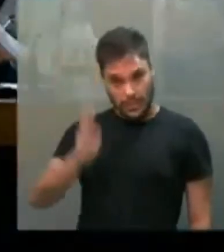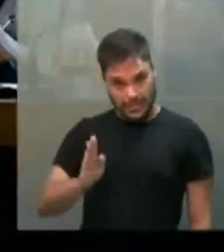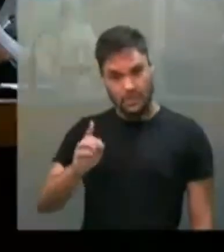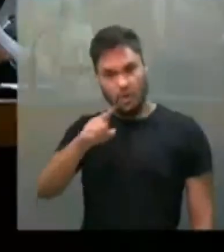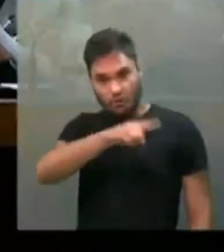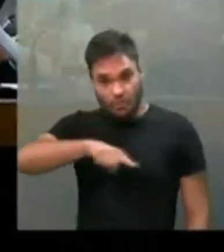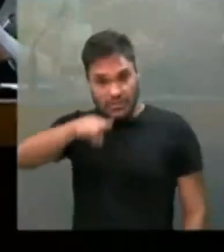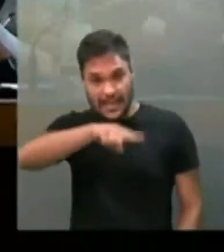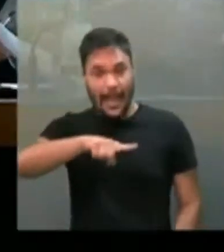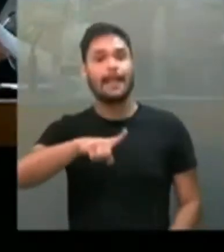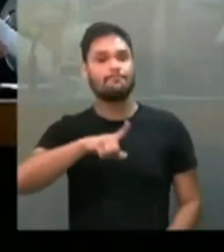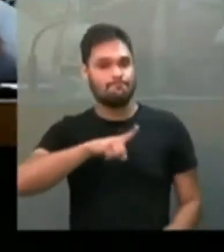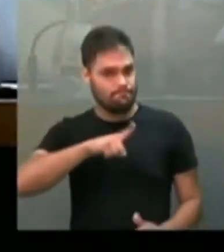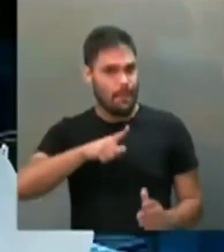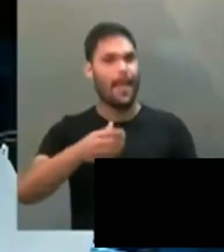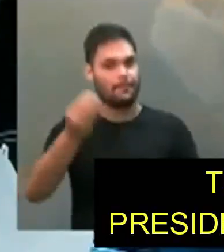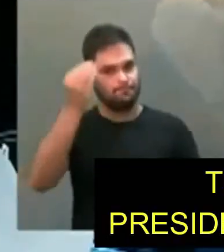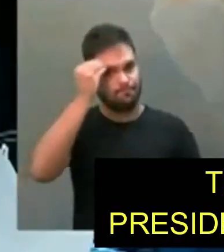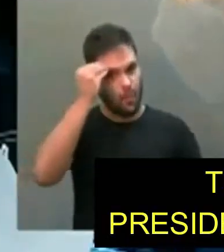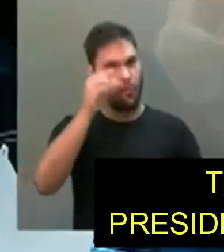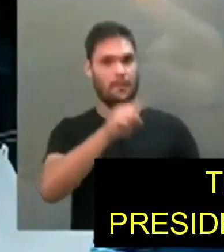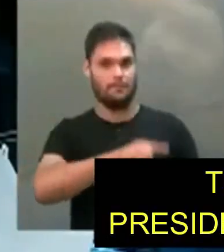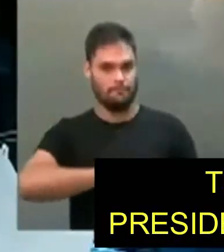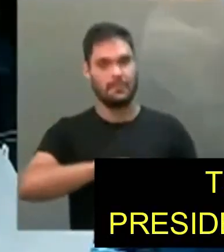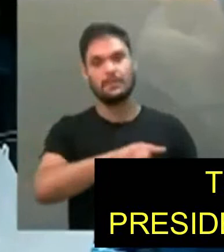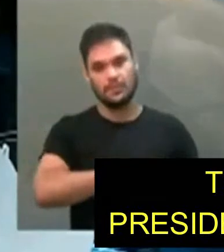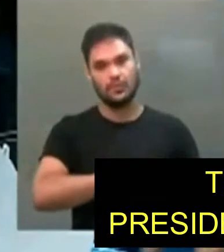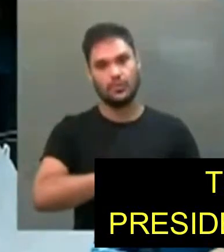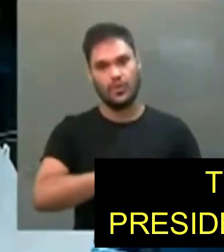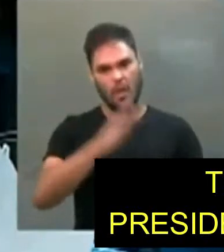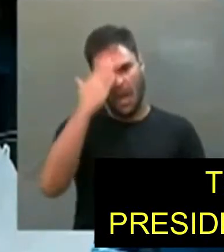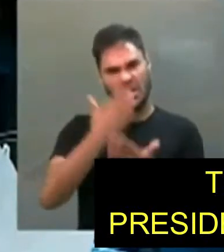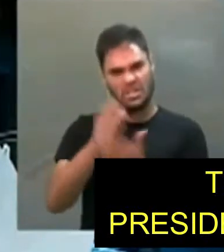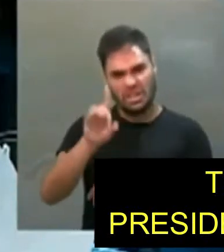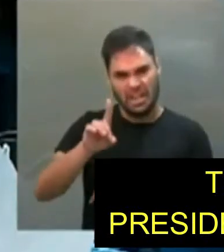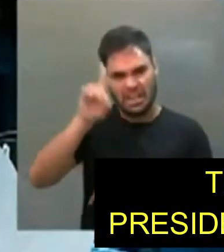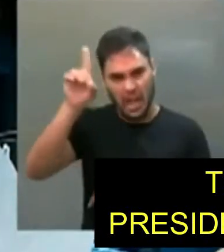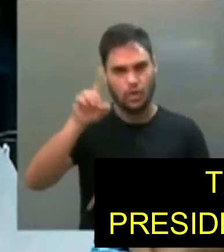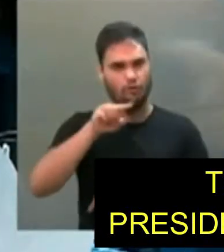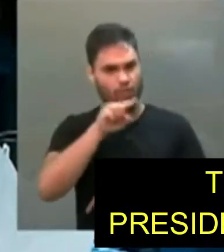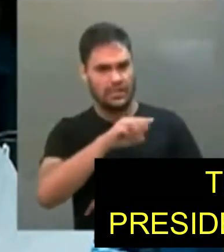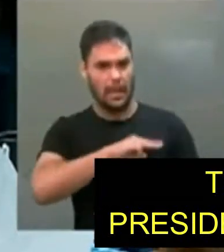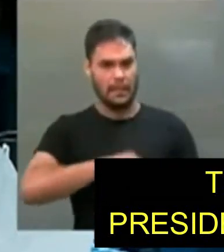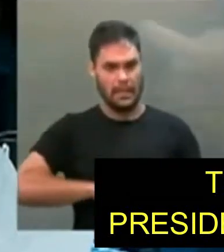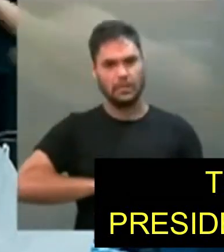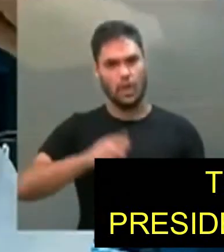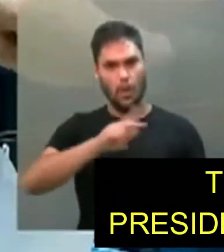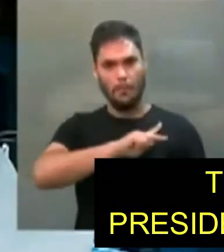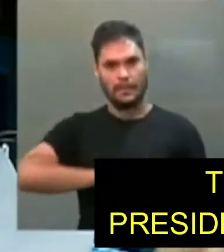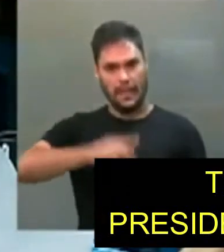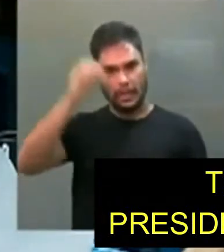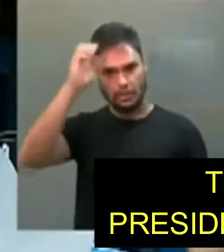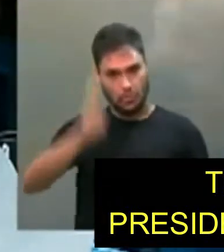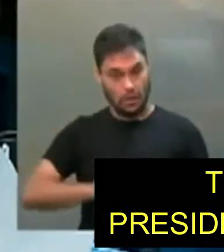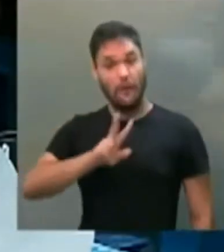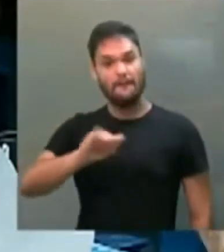nessas mortes. E eu tenho fé em Deus que tanto o senhor como o presidente da República irão responder por